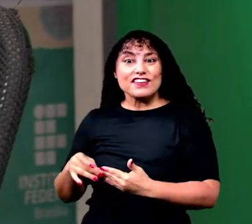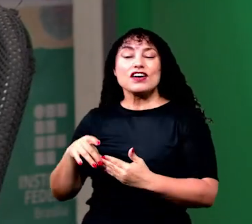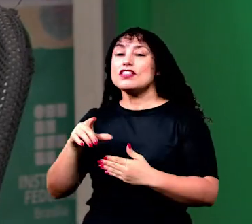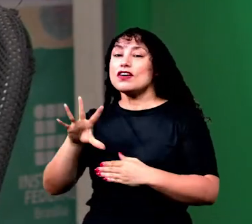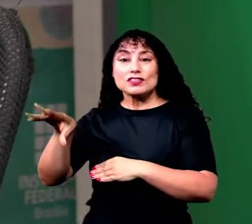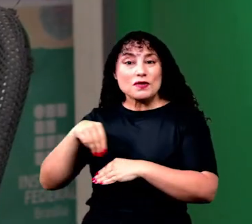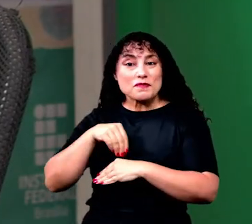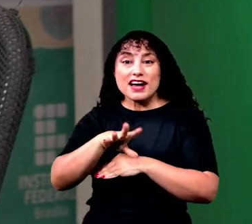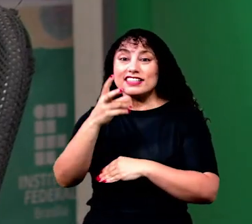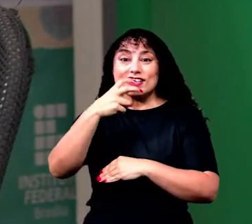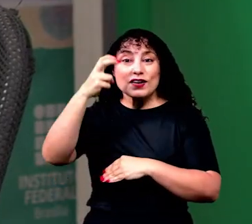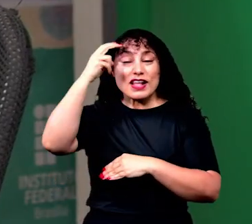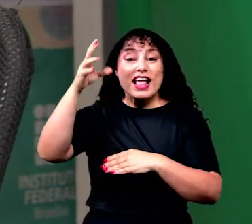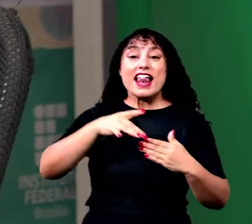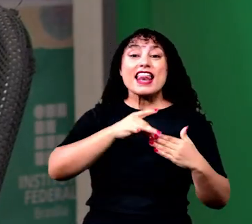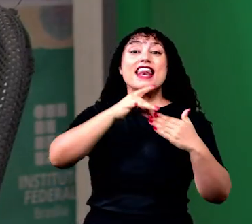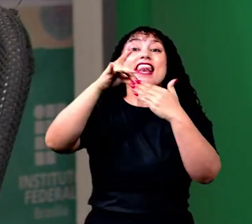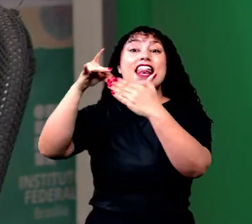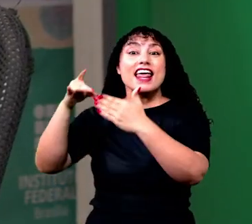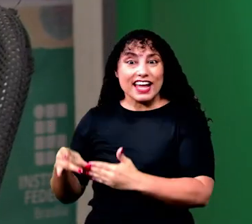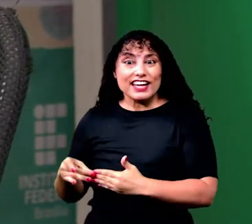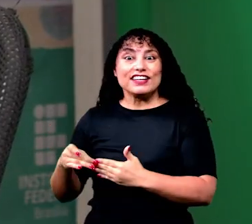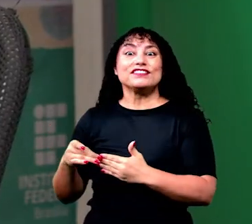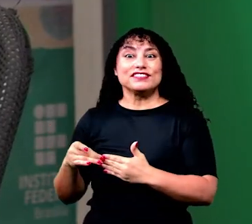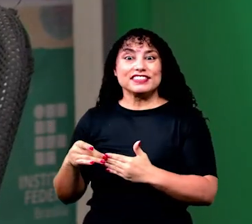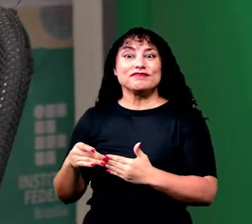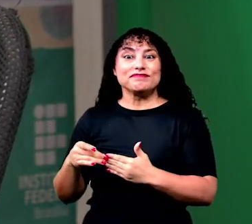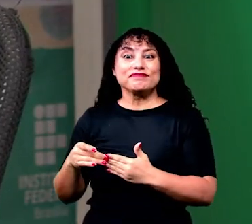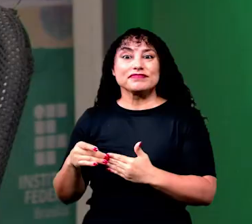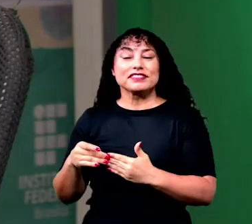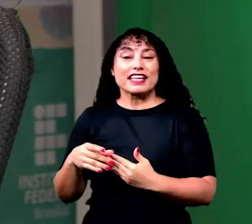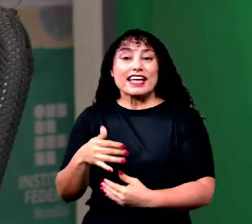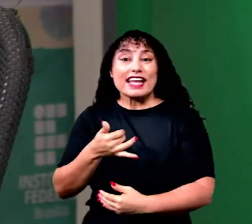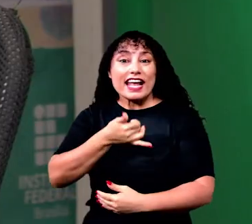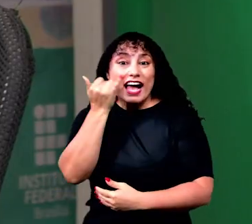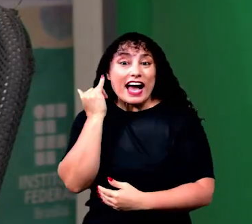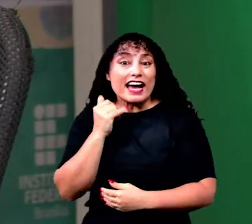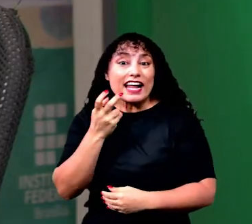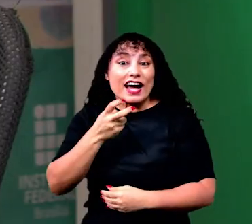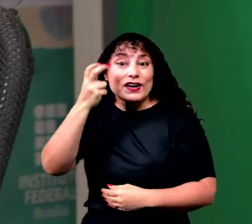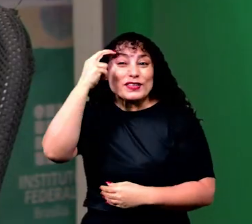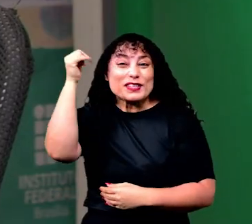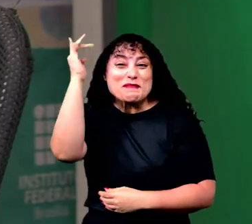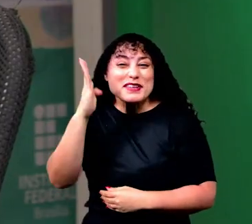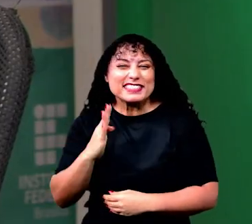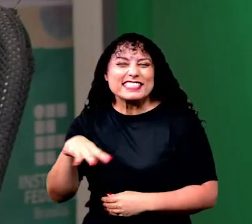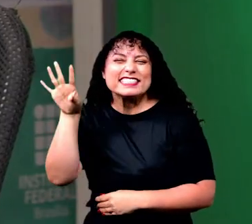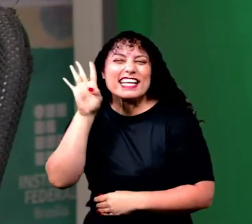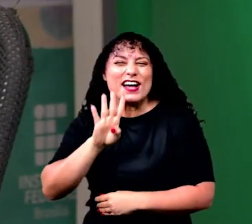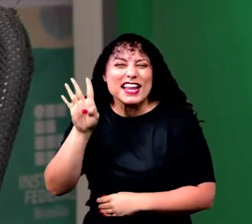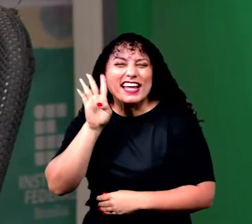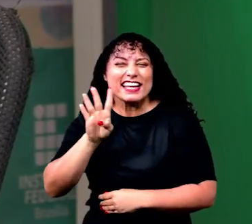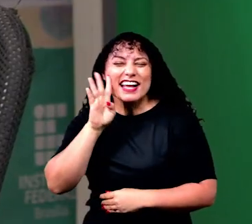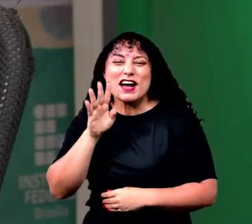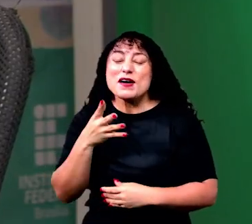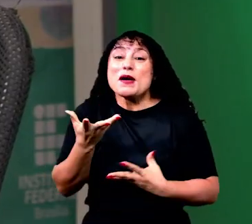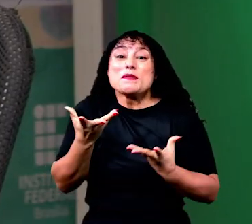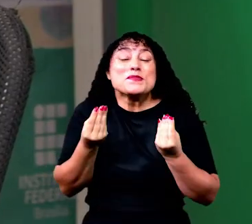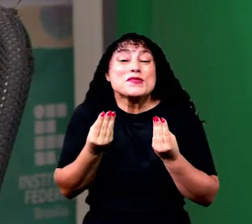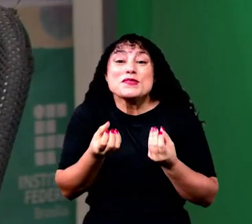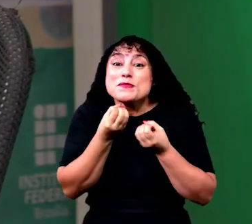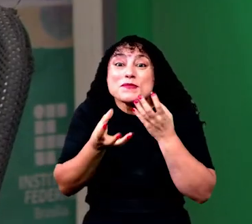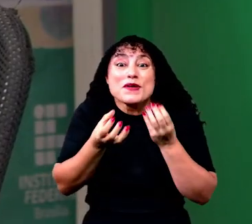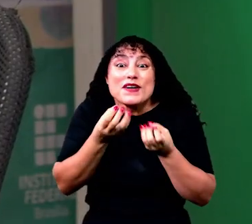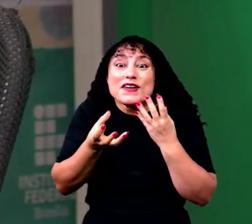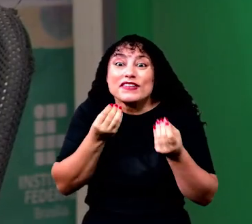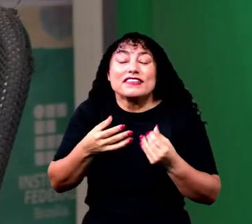leva, ele não só traz a cultura, mas ele leva, porque você olha e você fala: "Cara, a cultura brasileira ela é tão bacana, ela é